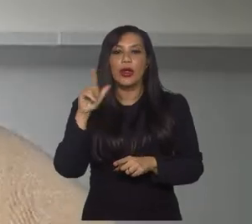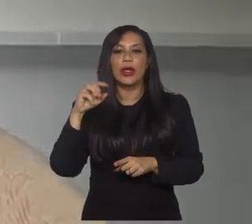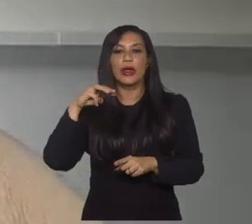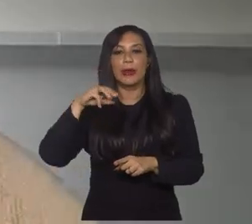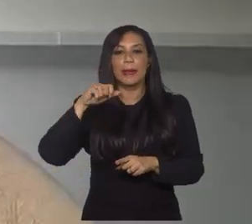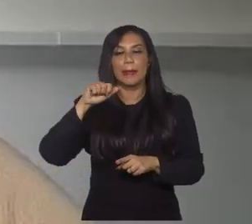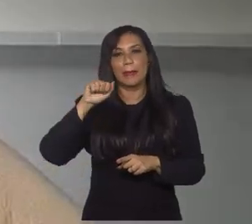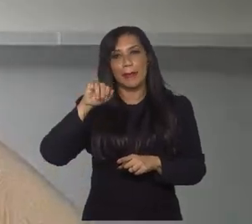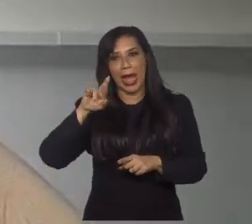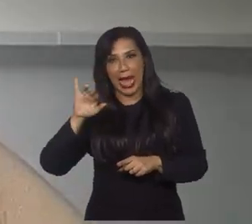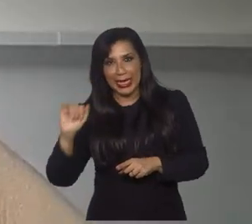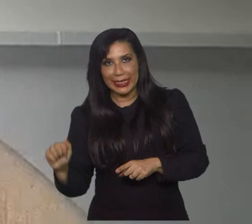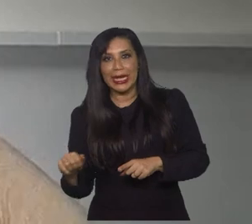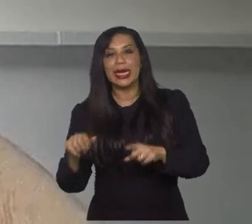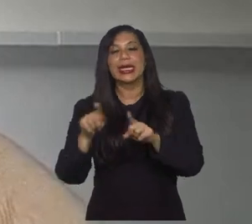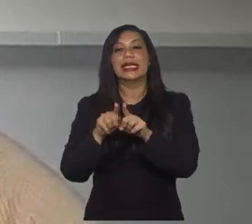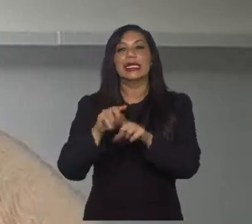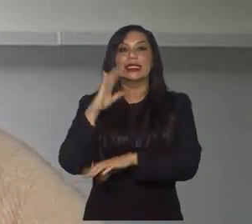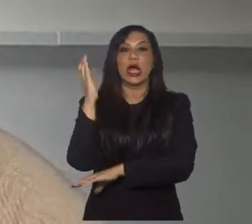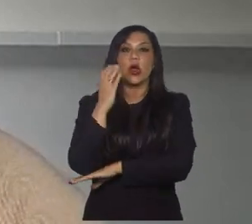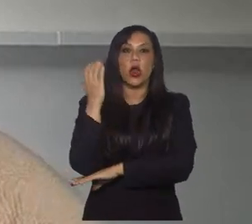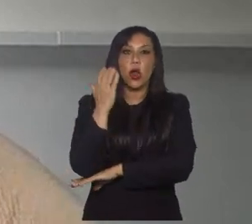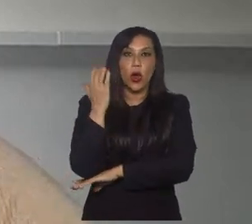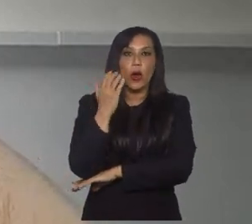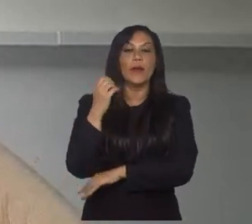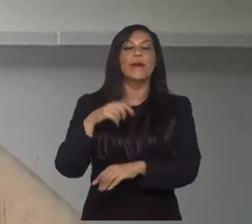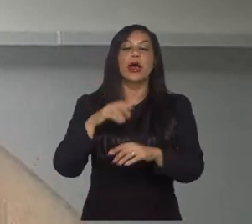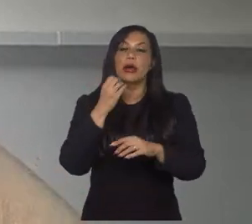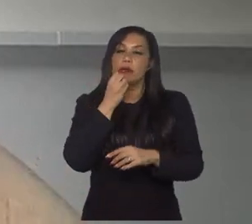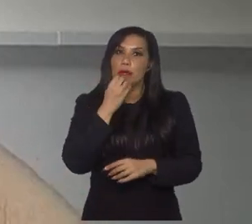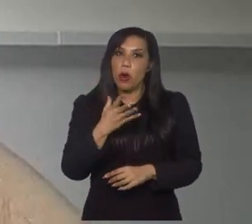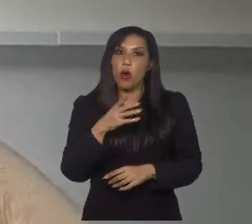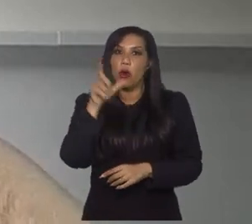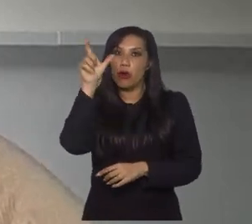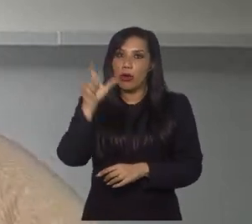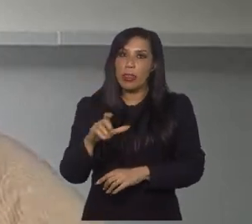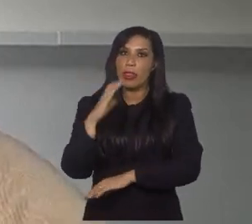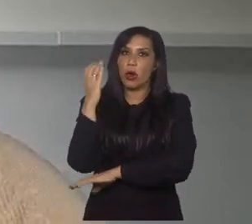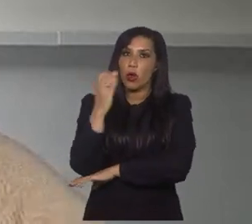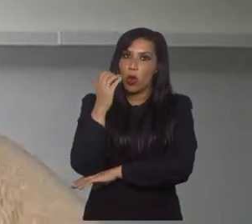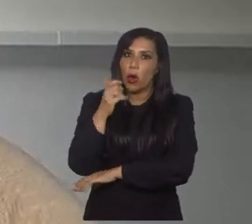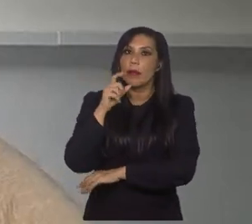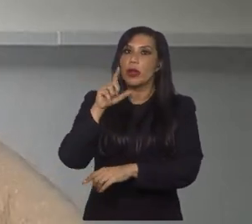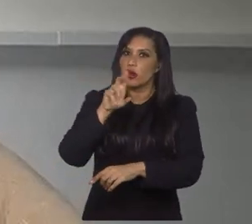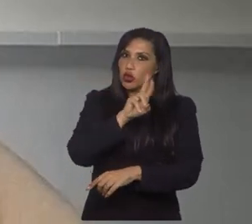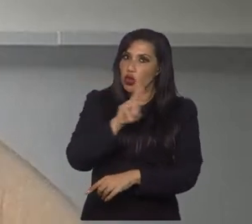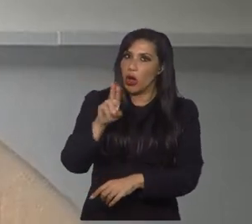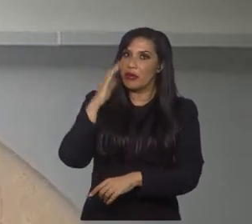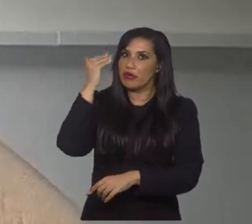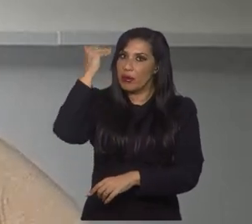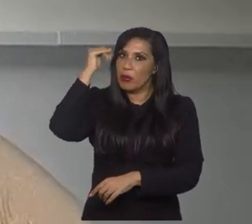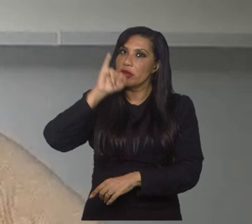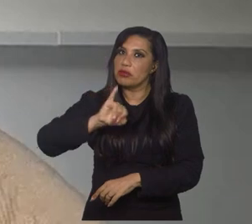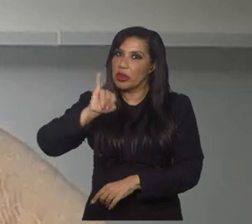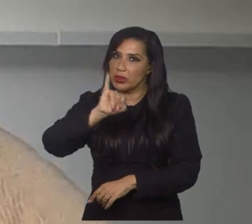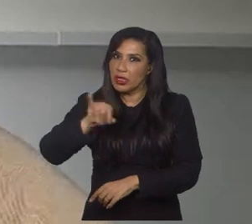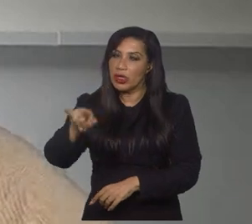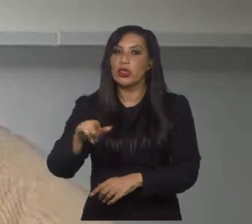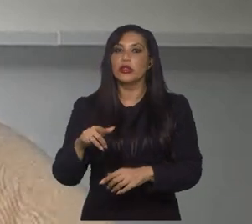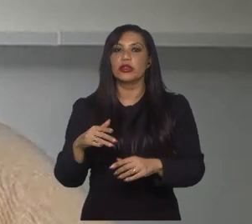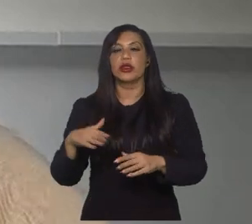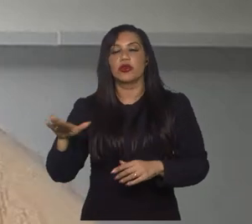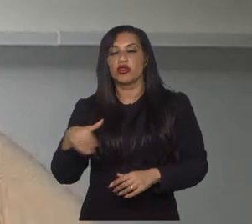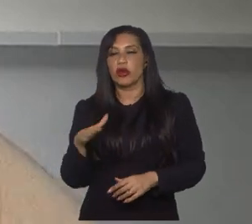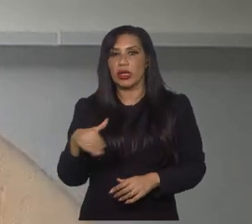Mayra, na Colômbia, Mayra Ramírez, acho que teve uma temporadaça com o Levante, pode ser um nome muito interessante aí, jogando